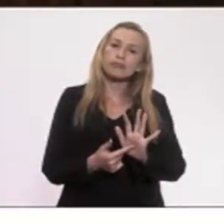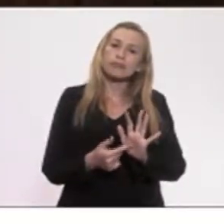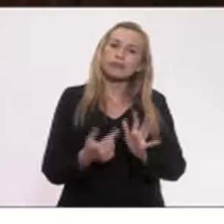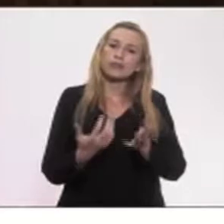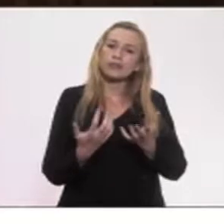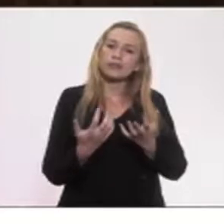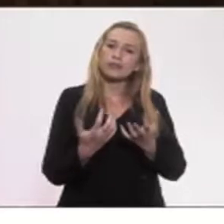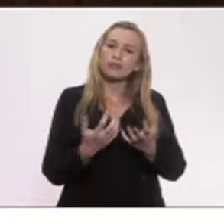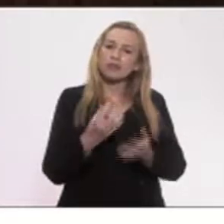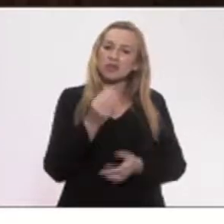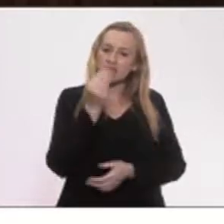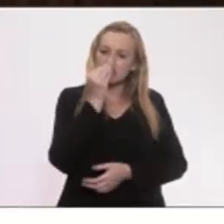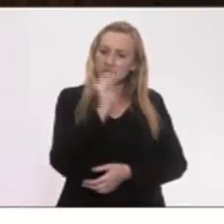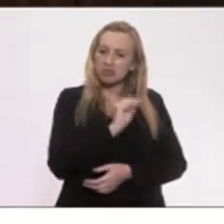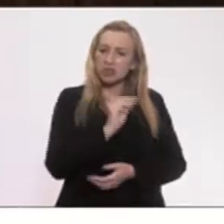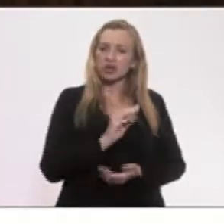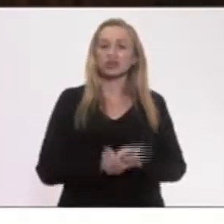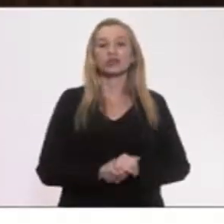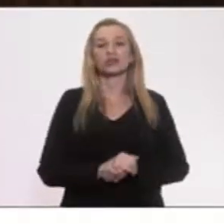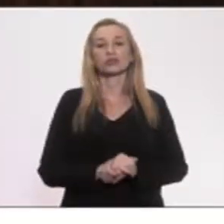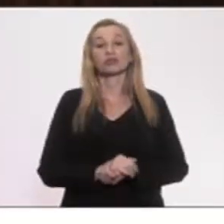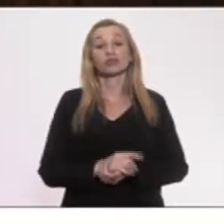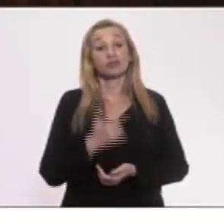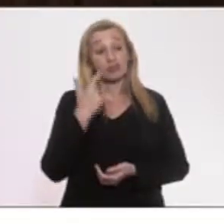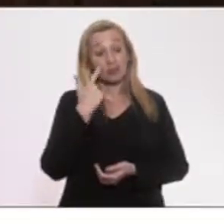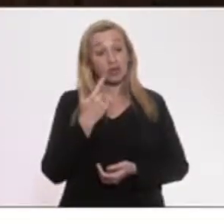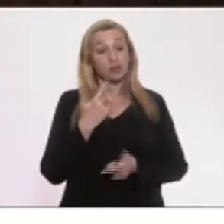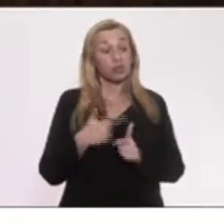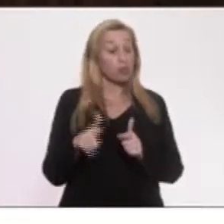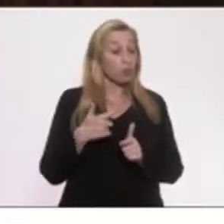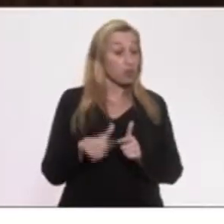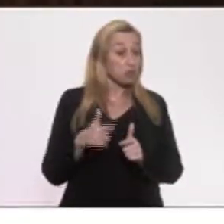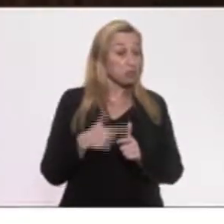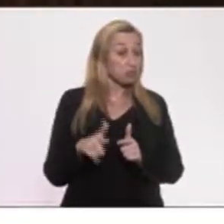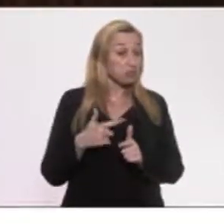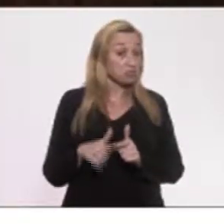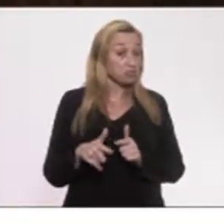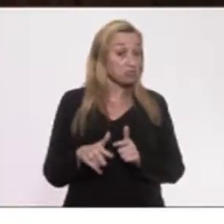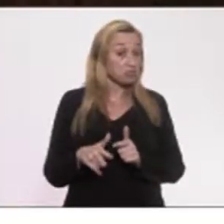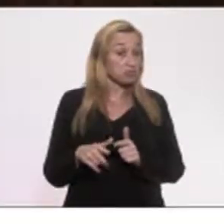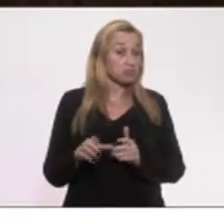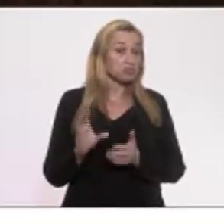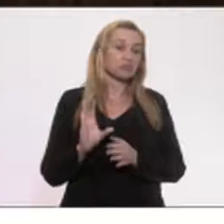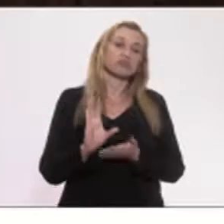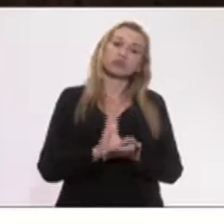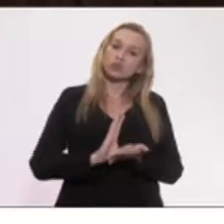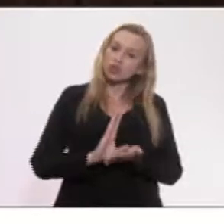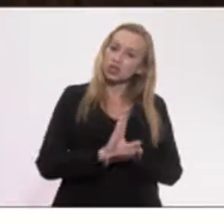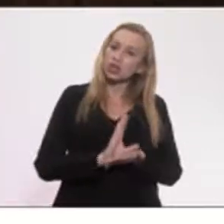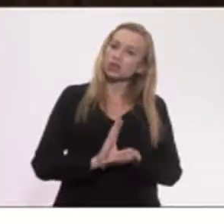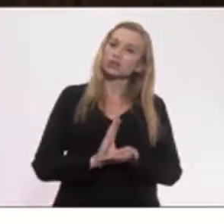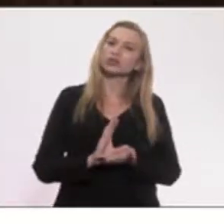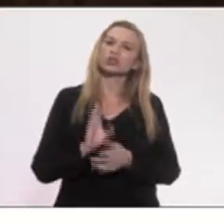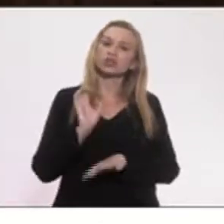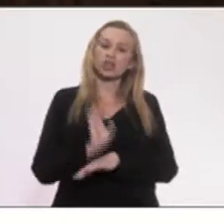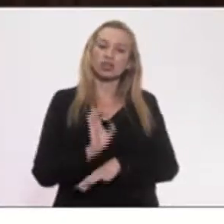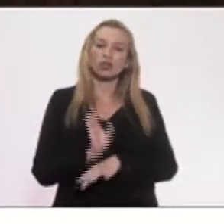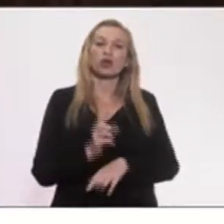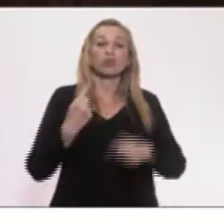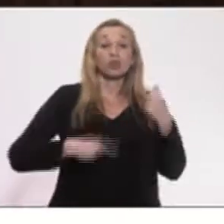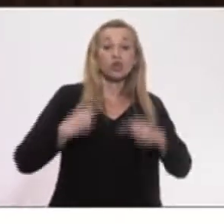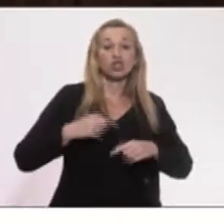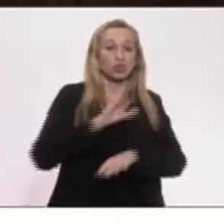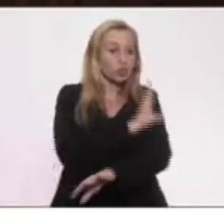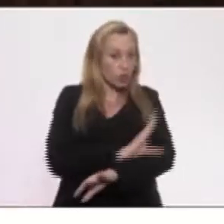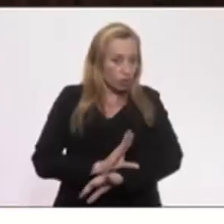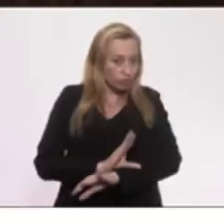não, vejamos, já enfrentamos aqui o problema relacionado ao Conselho Estadual de Política